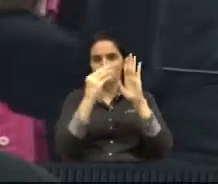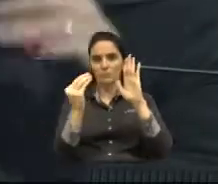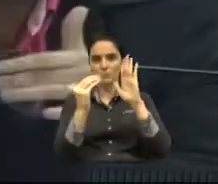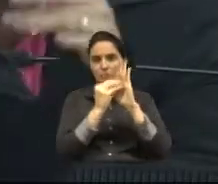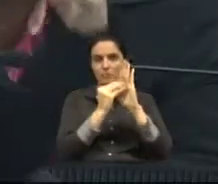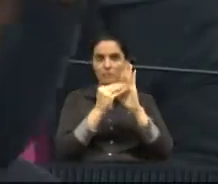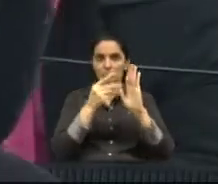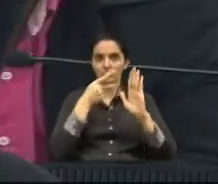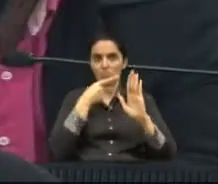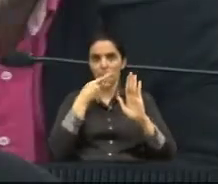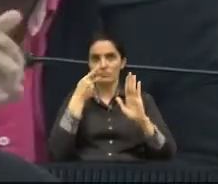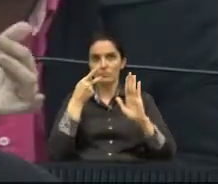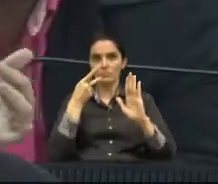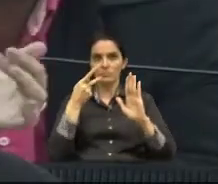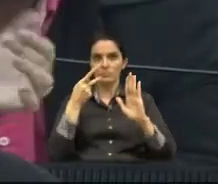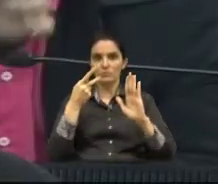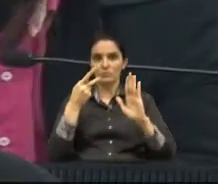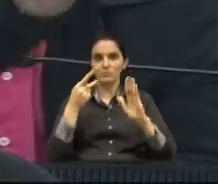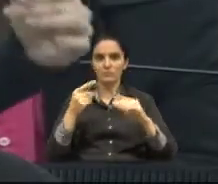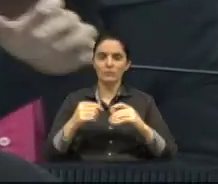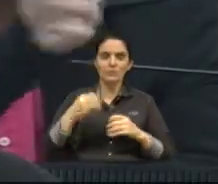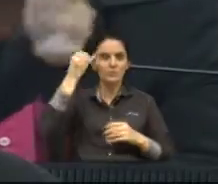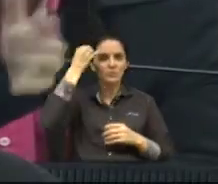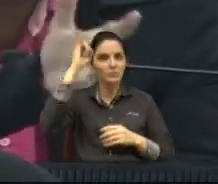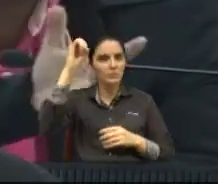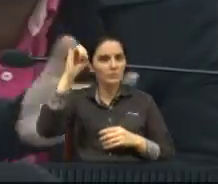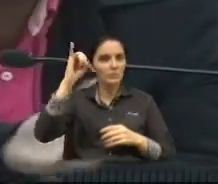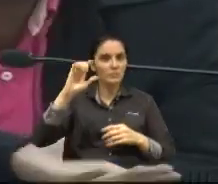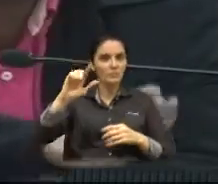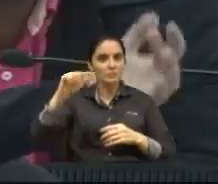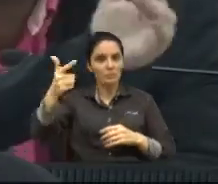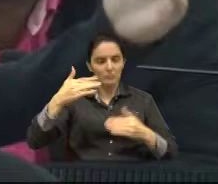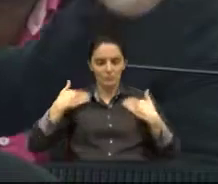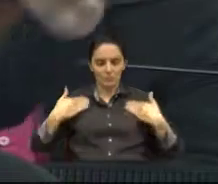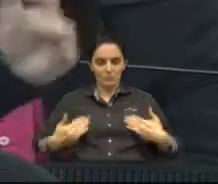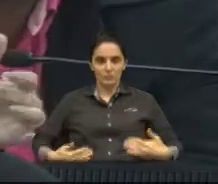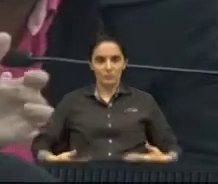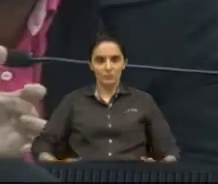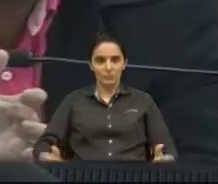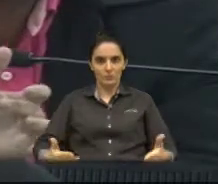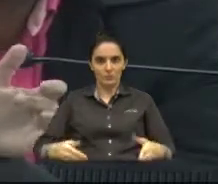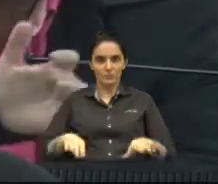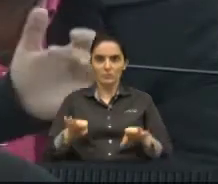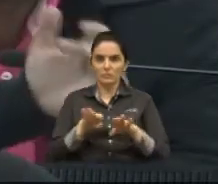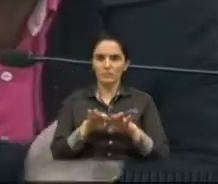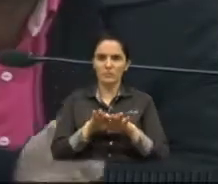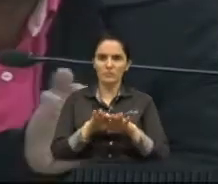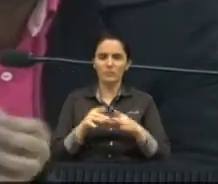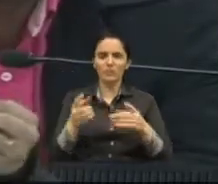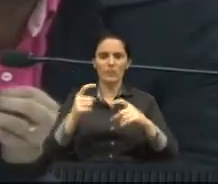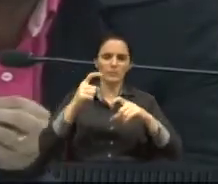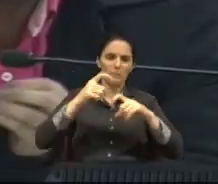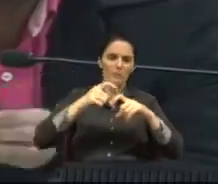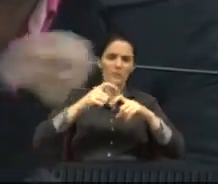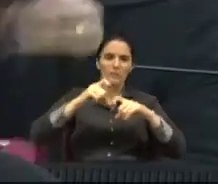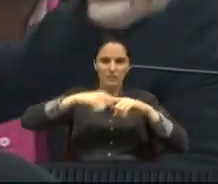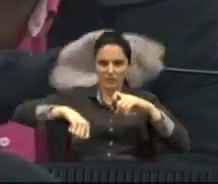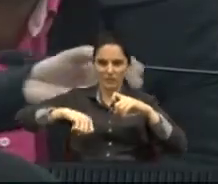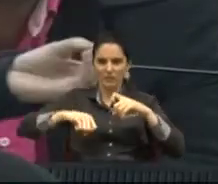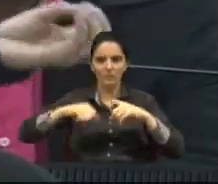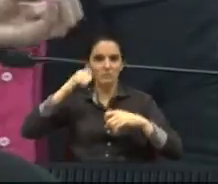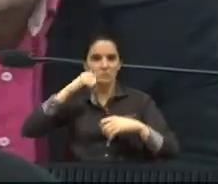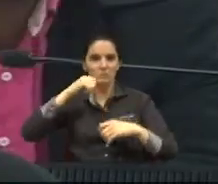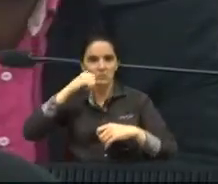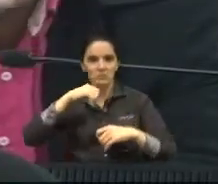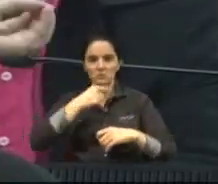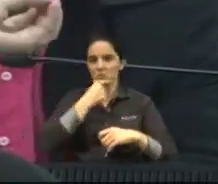identidade e todo o corpo falava sobre ideologia de gênero. Outra questão também é que parte das considerações elas foram muito utilizadas